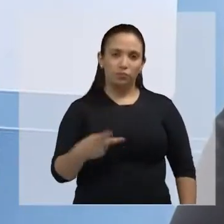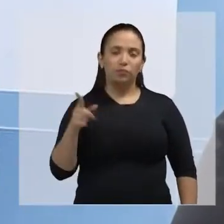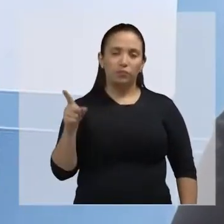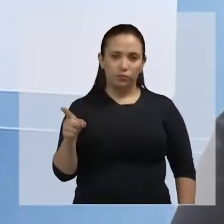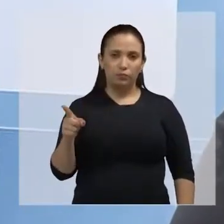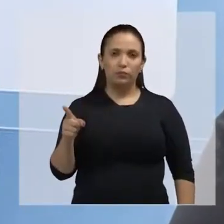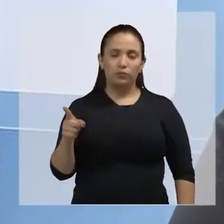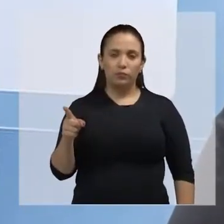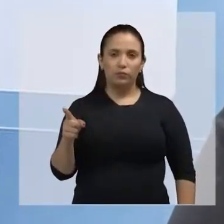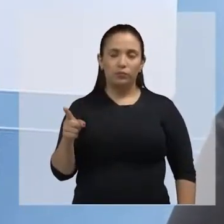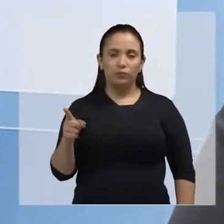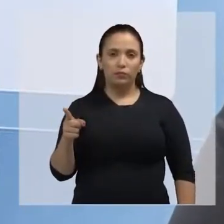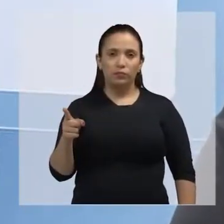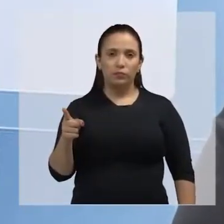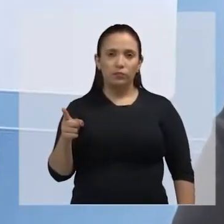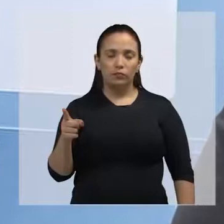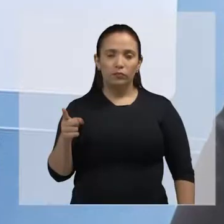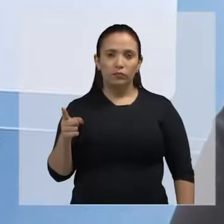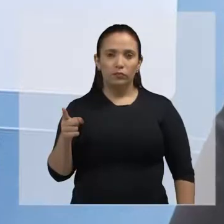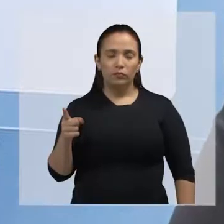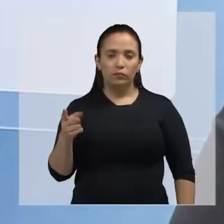Não é, Luiz?